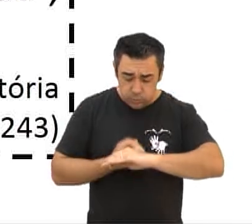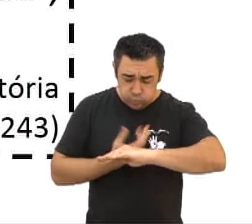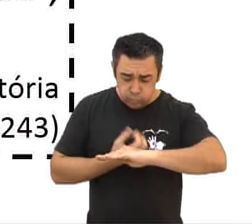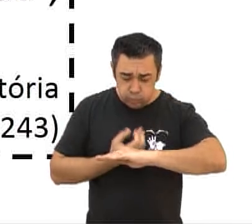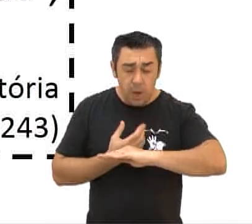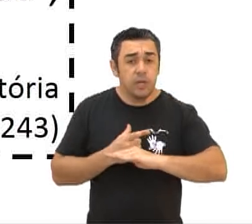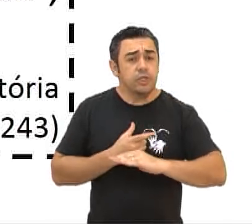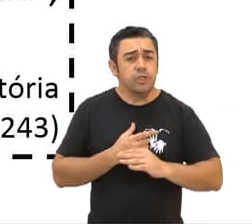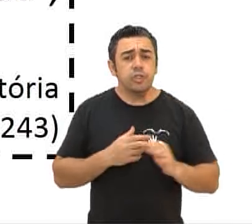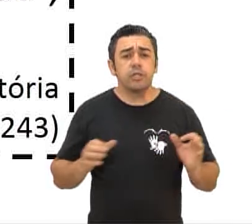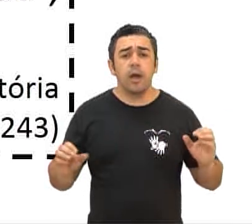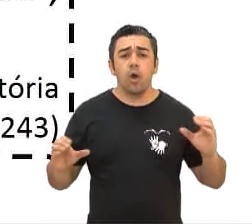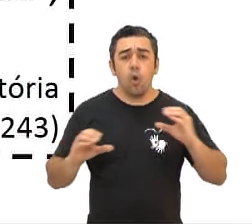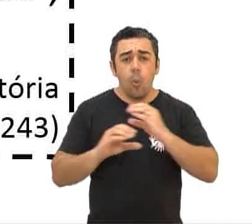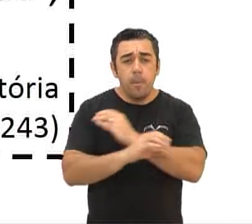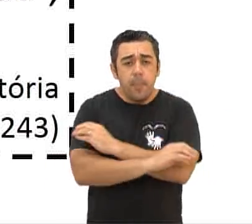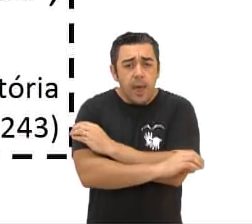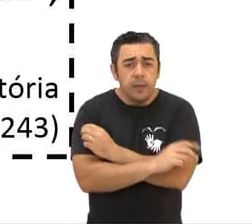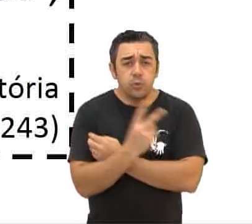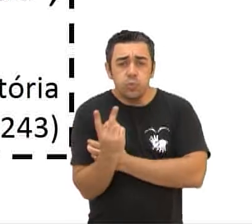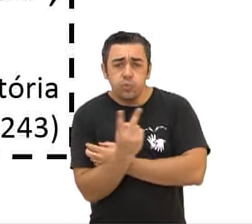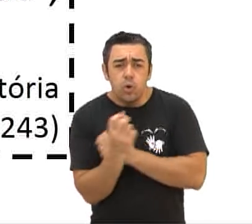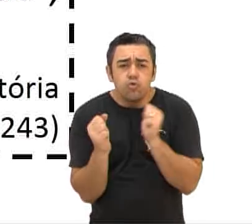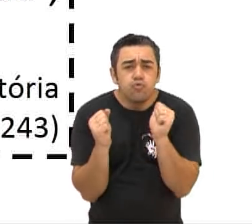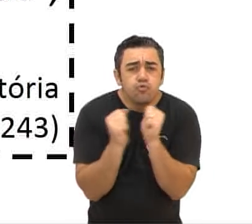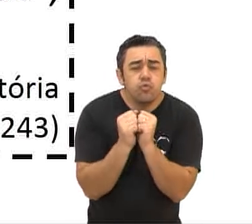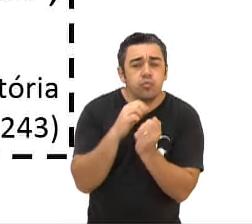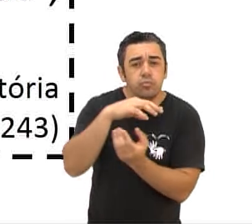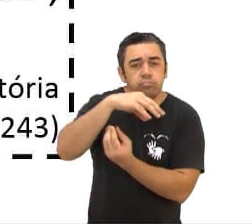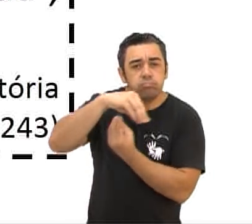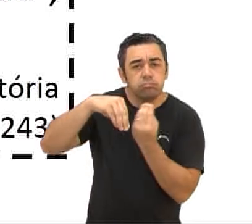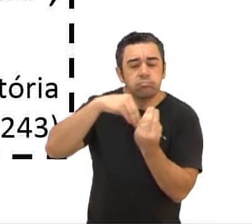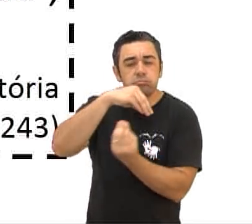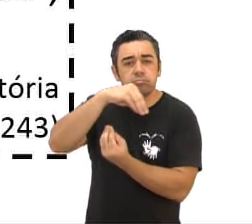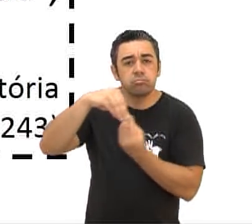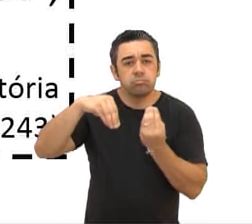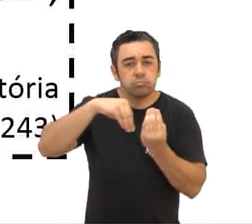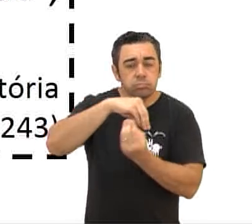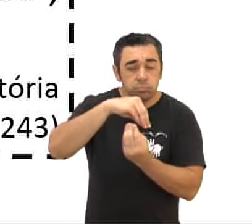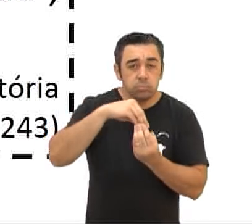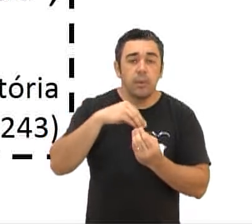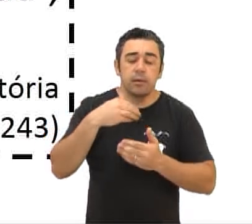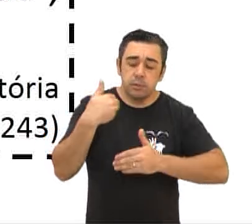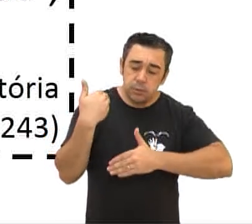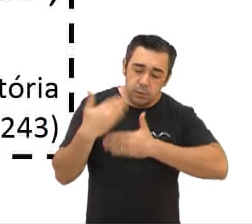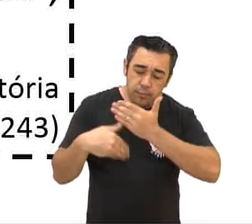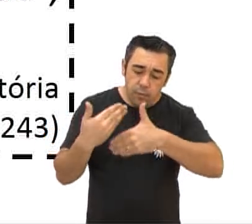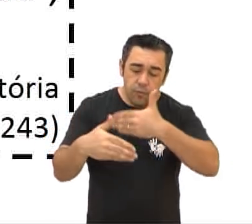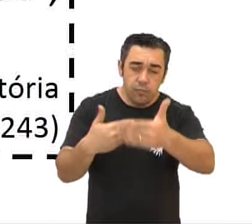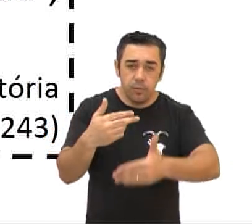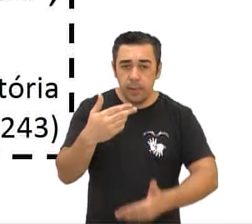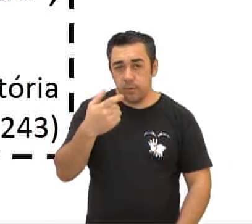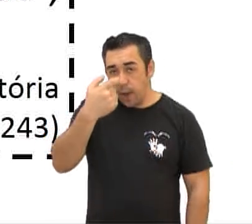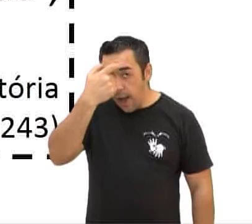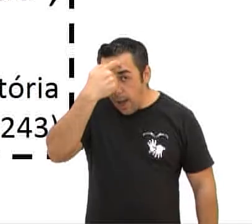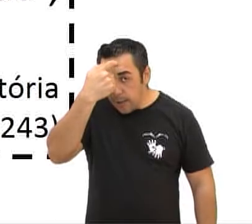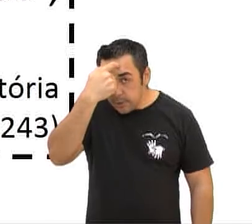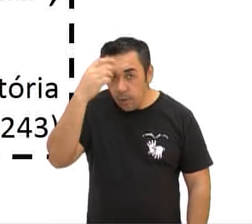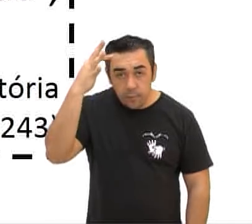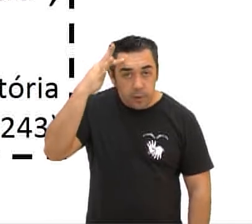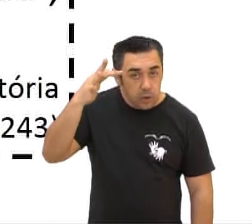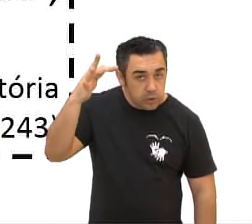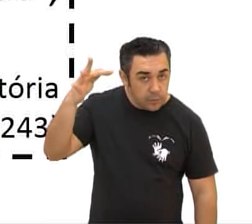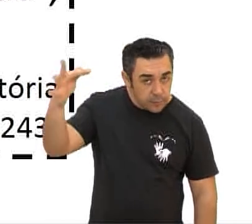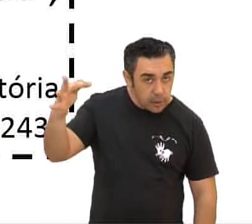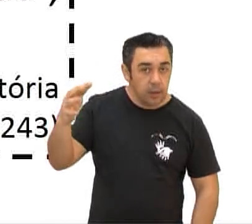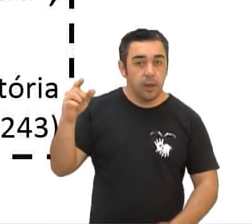dois existiam mutuamente, os dois eram valorizados. Com o desenvolvimento da razão filosófica e científica,